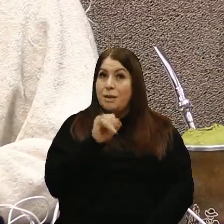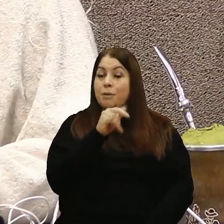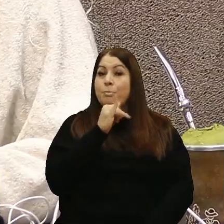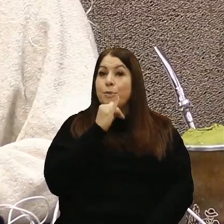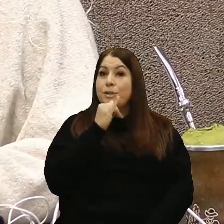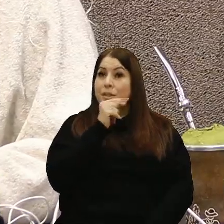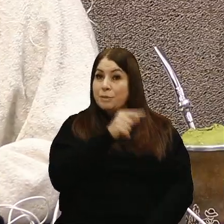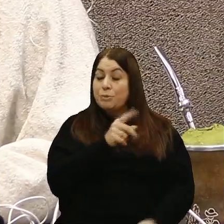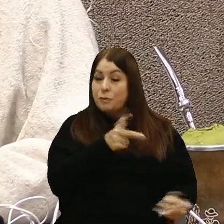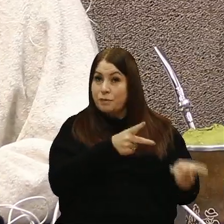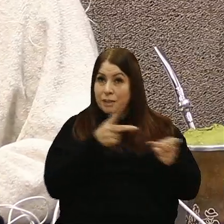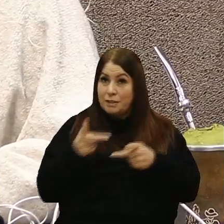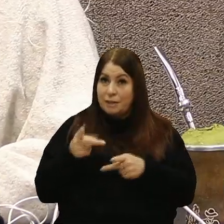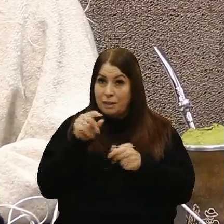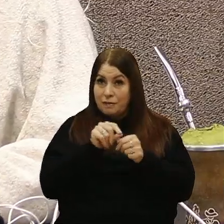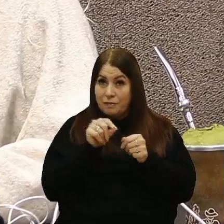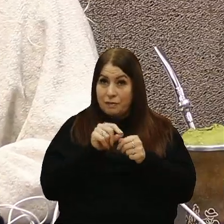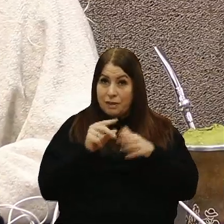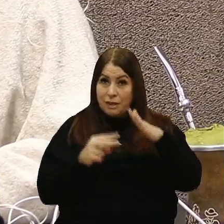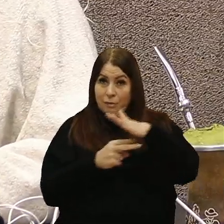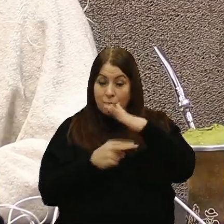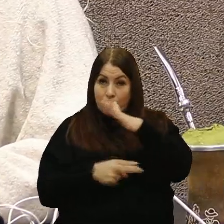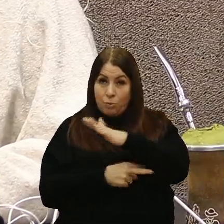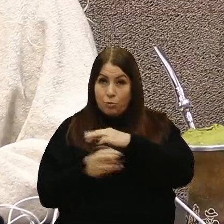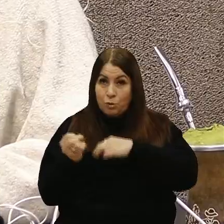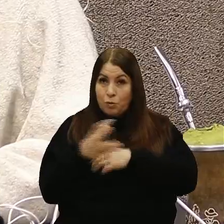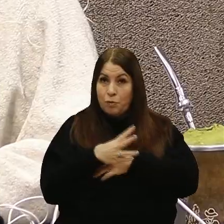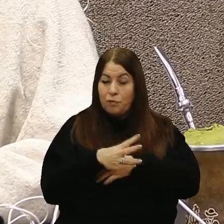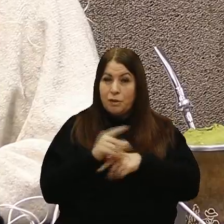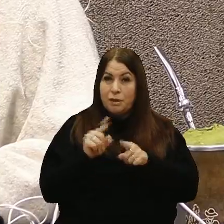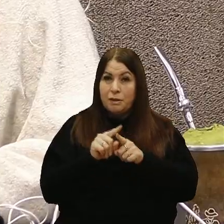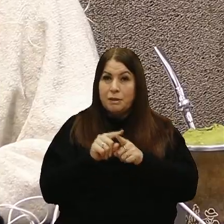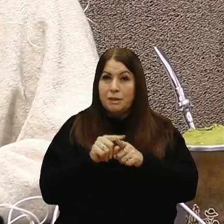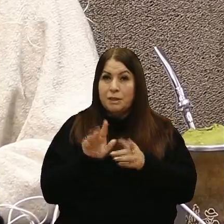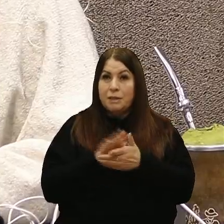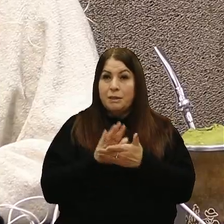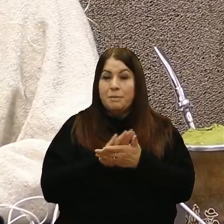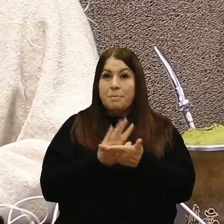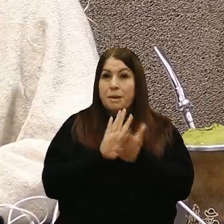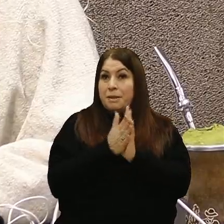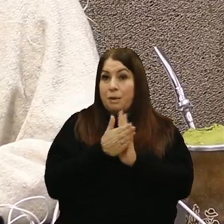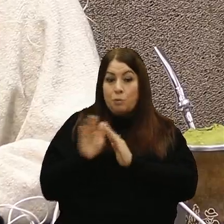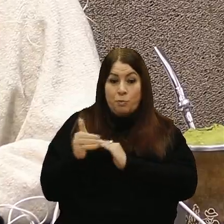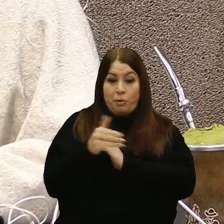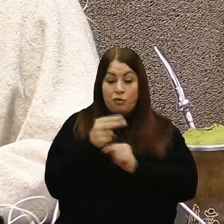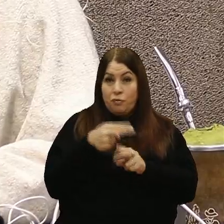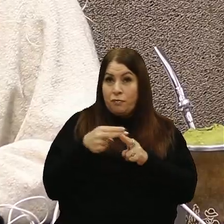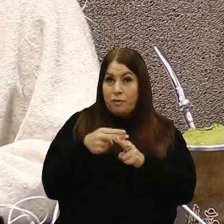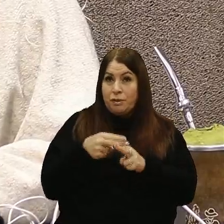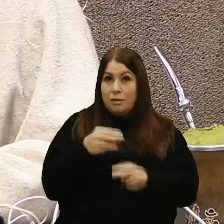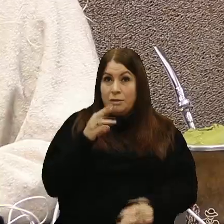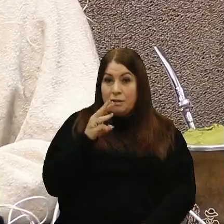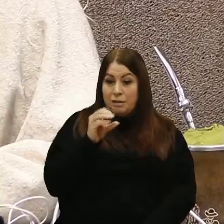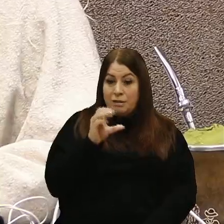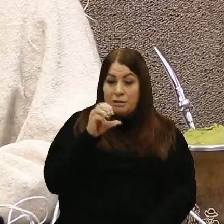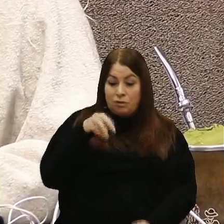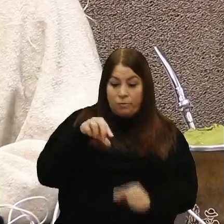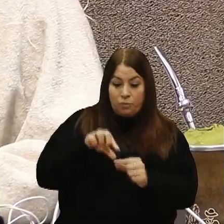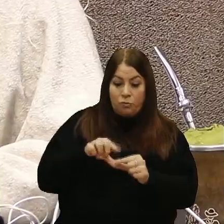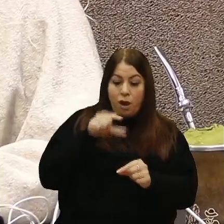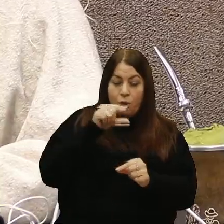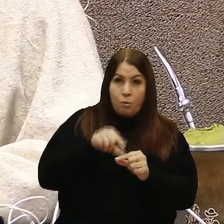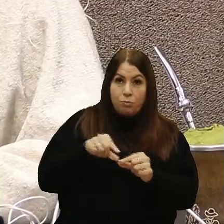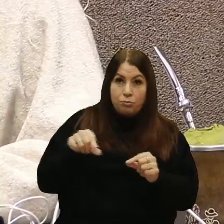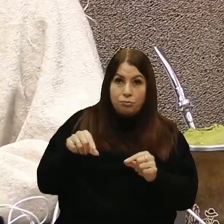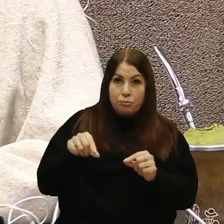que se o senhor for visitar ali onde foi feita a ponte nova, dá para matar os peixes com facão. Porque tem 30 centímetros de água. Por quê? Está